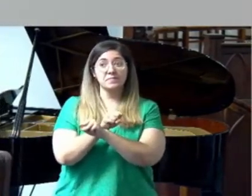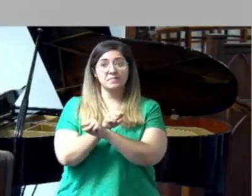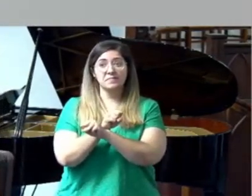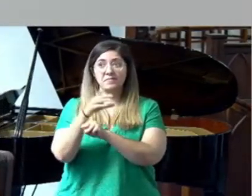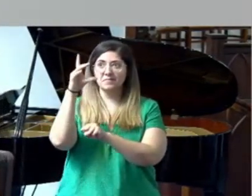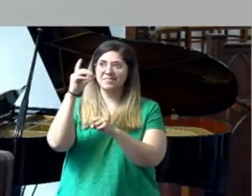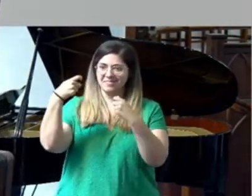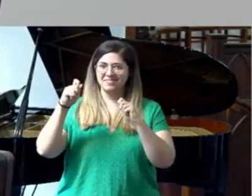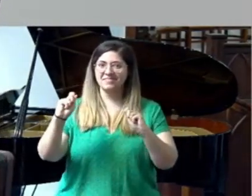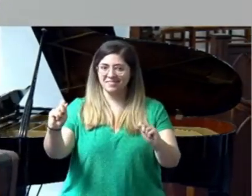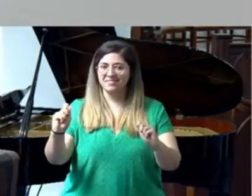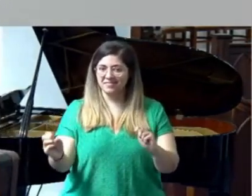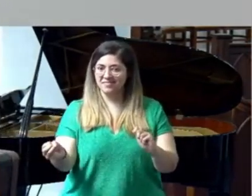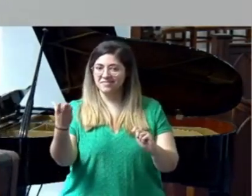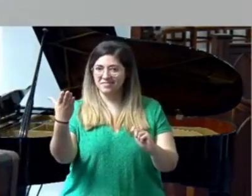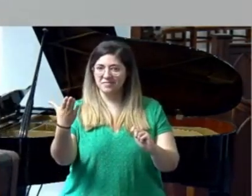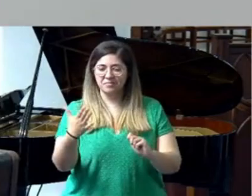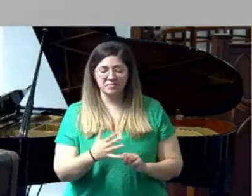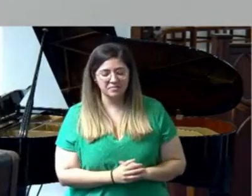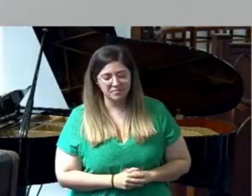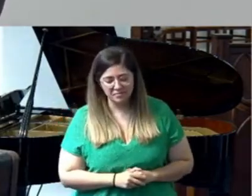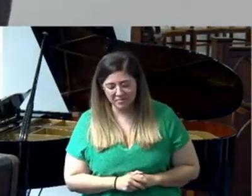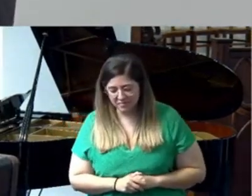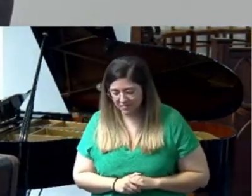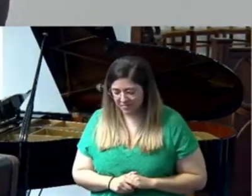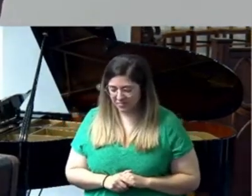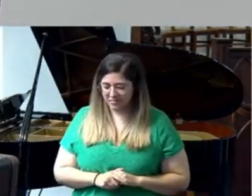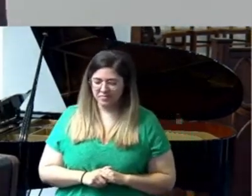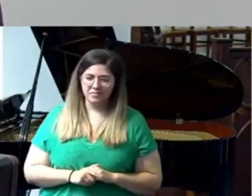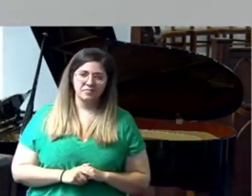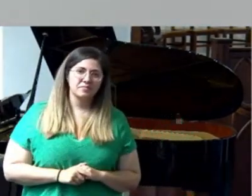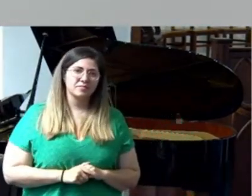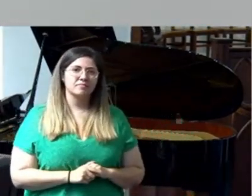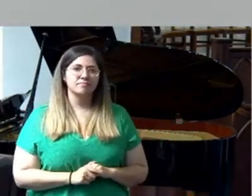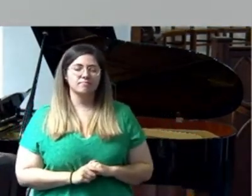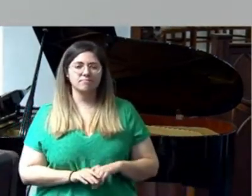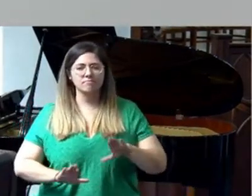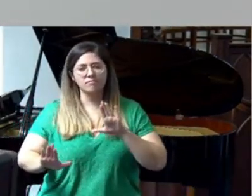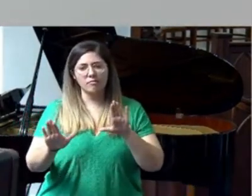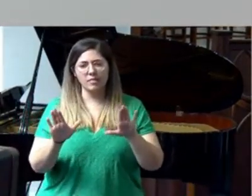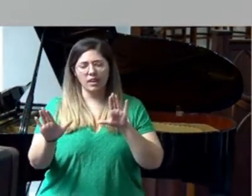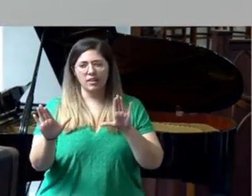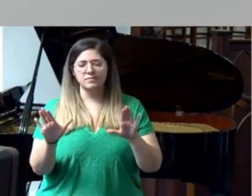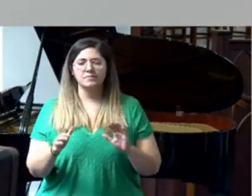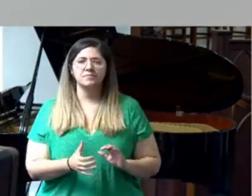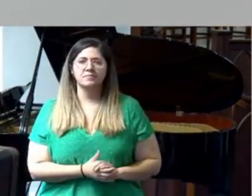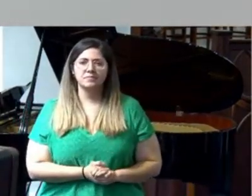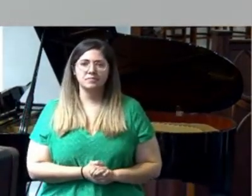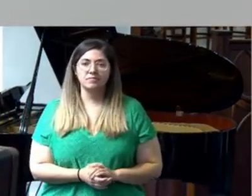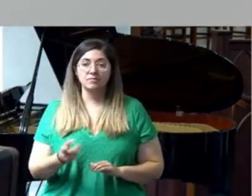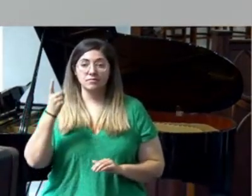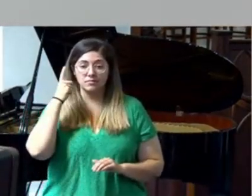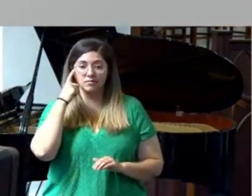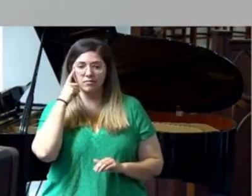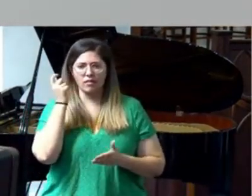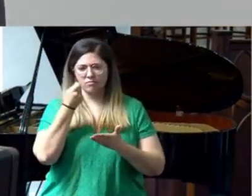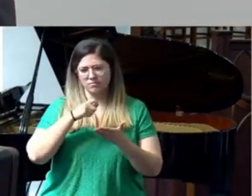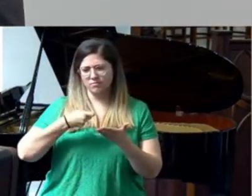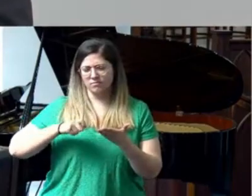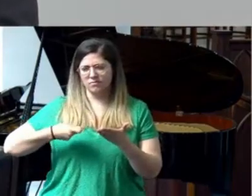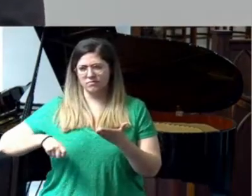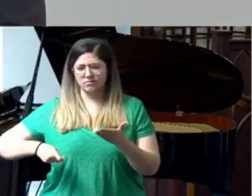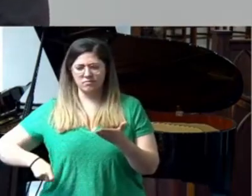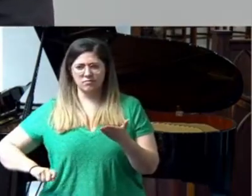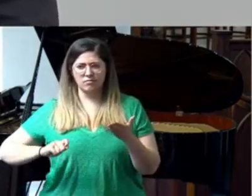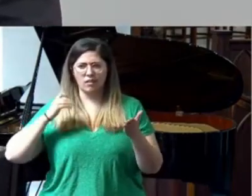quiser, existirão no nosso futuro. Em determinado momento, um outro grande pensador